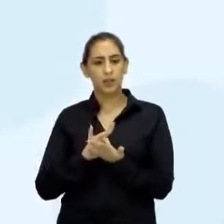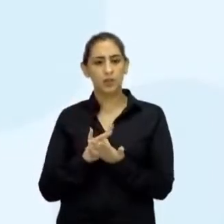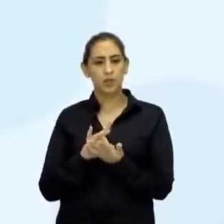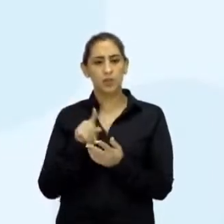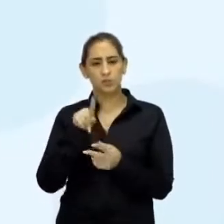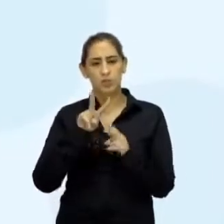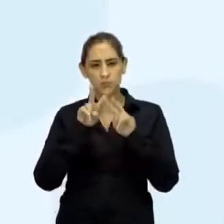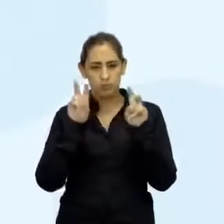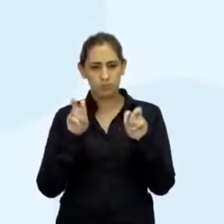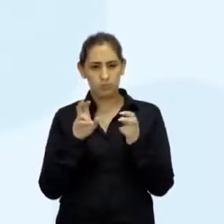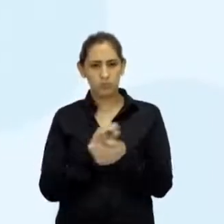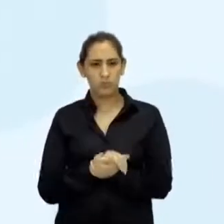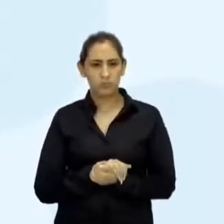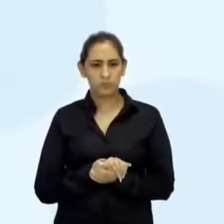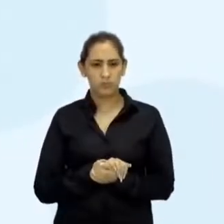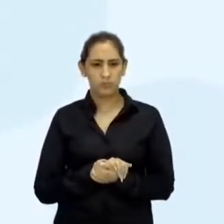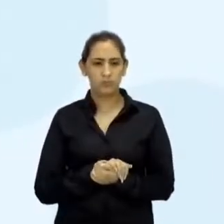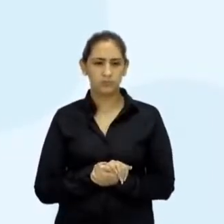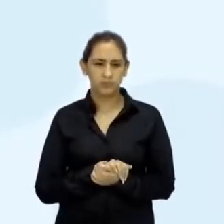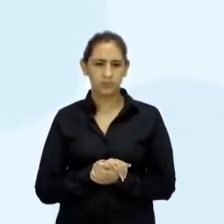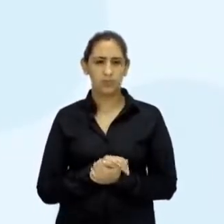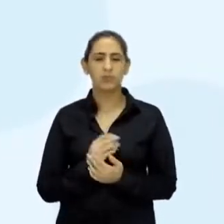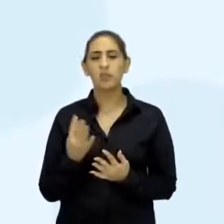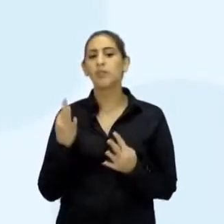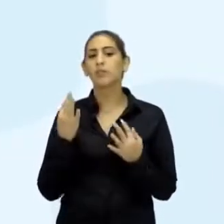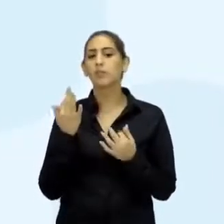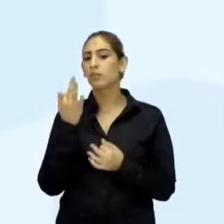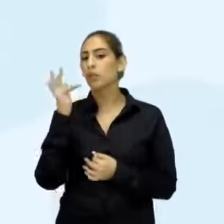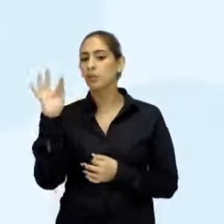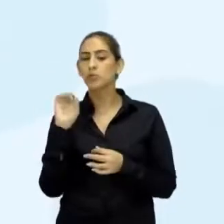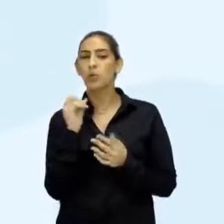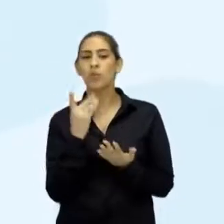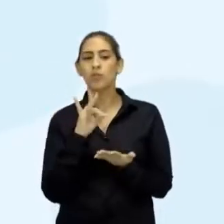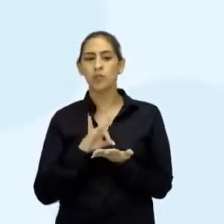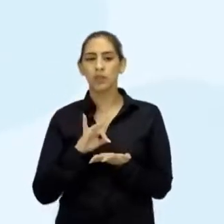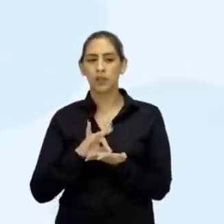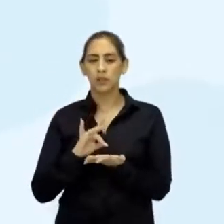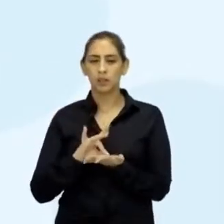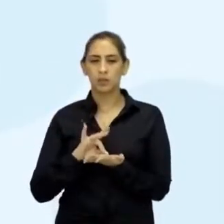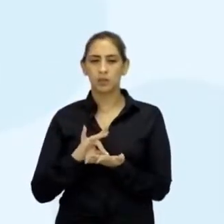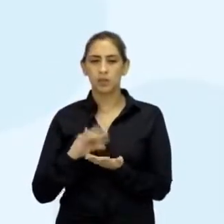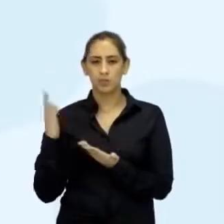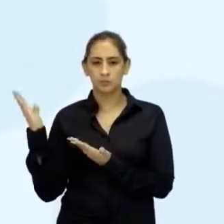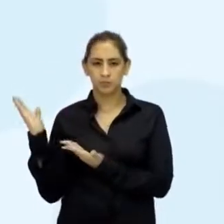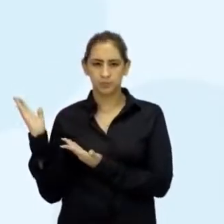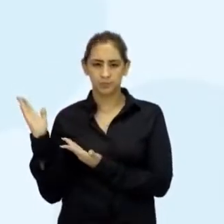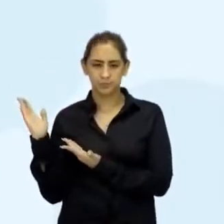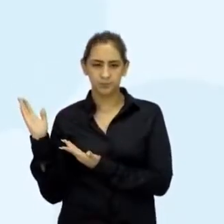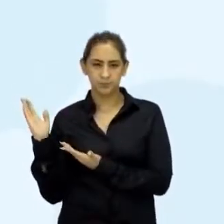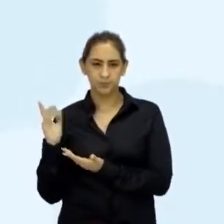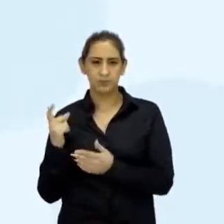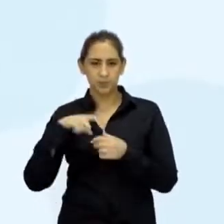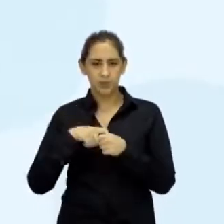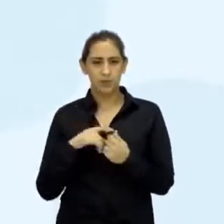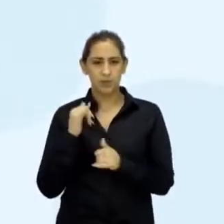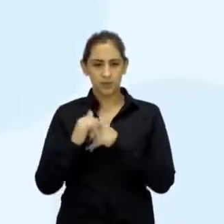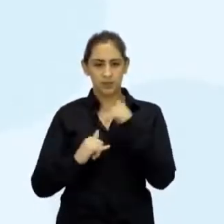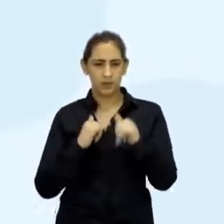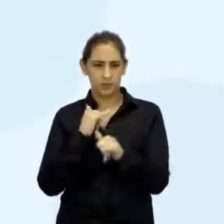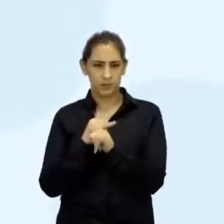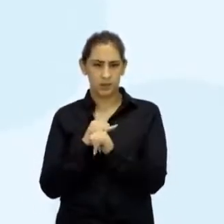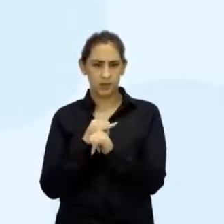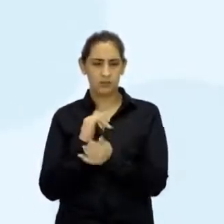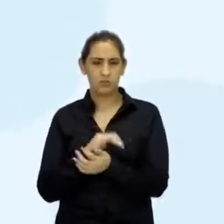é um infográfico. Falso ou verdadeiro? Relembrando as últimas aulas, cultura digital. Para deixar o texto bem voltado para a internet, a gente tem que colocar mais do que